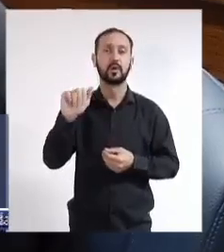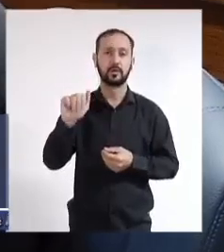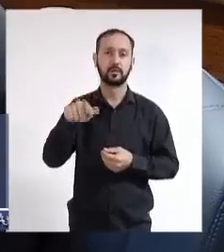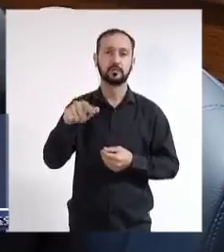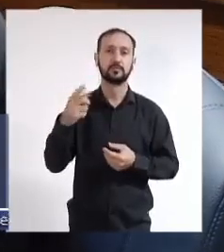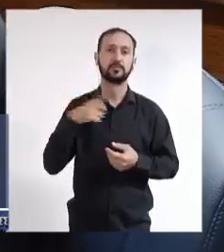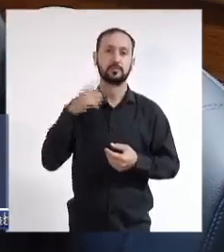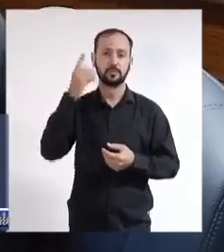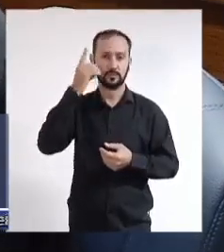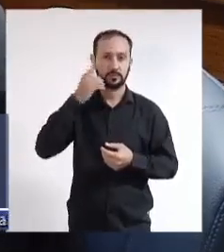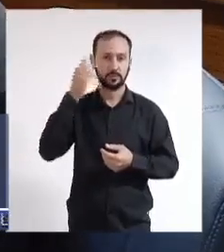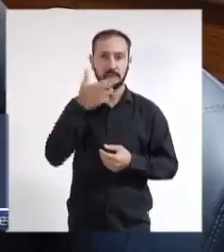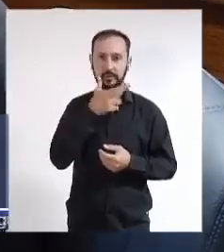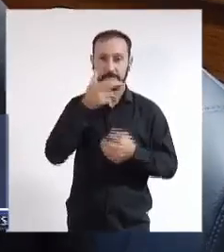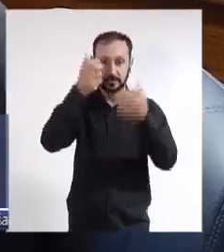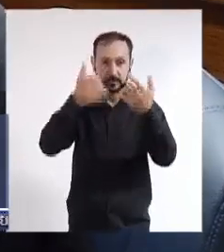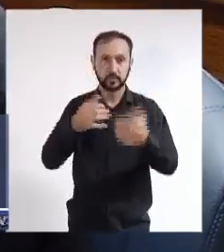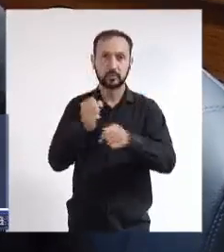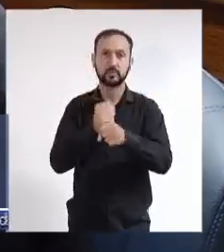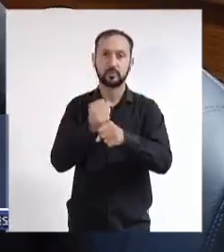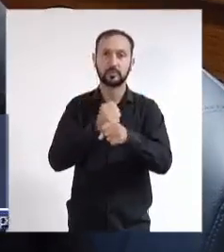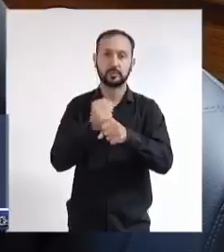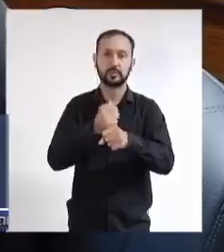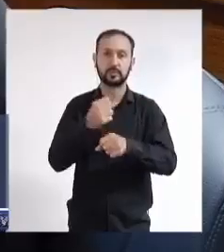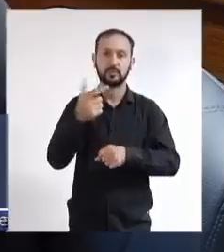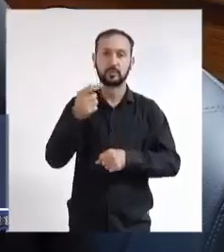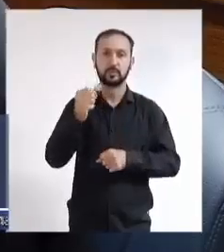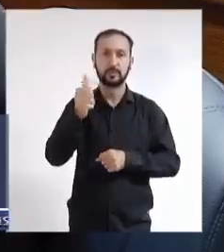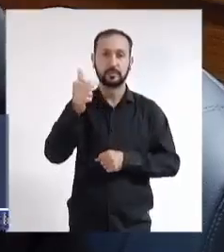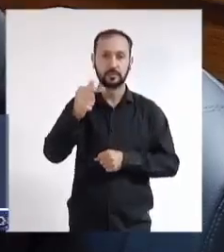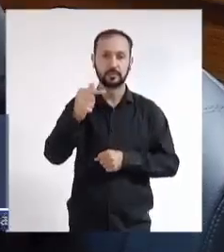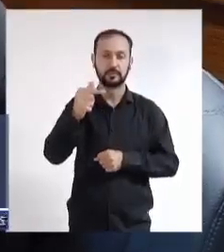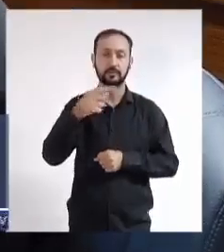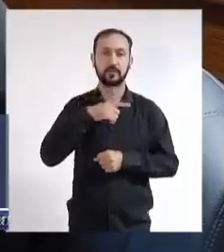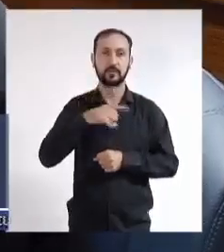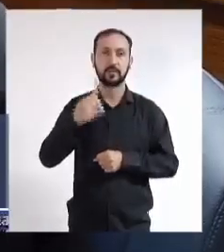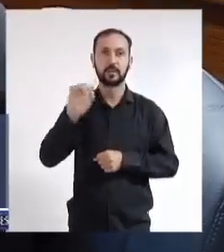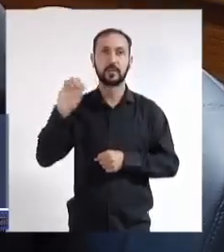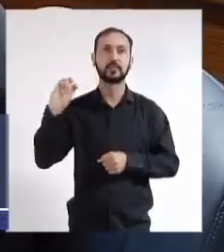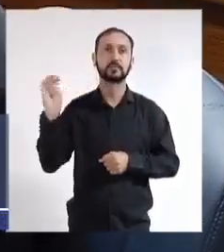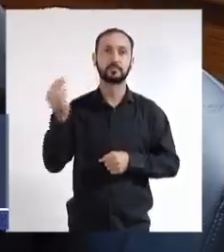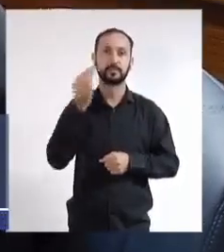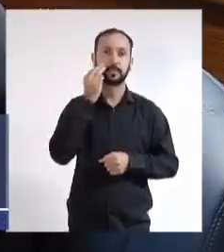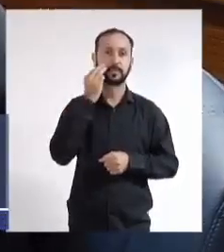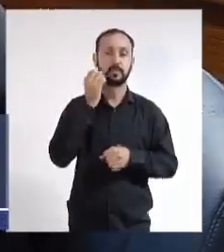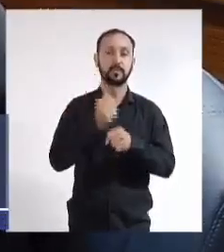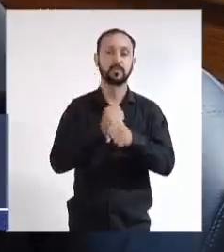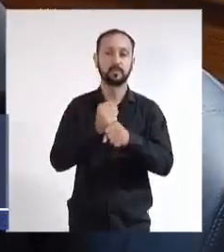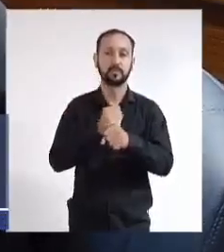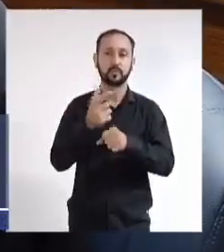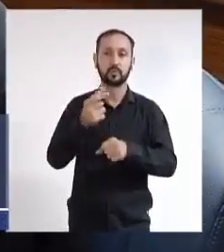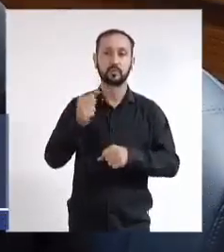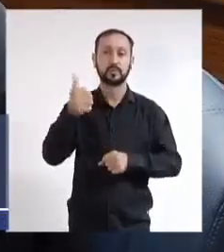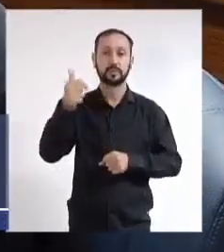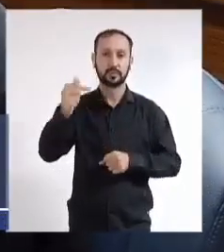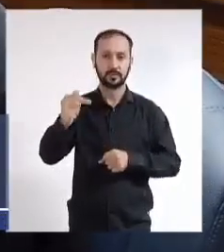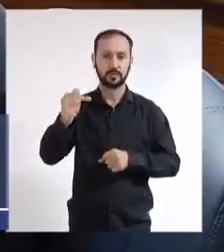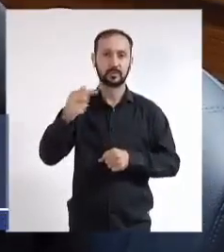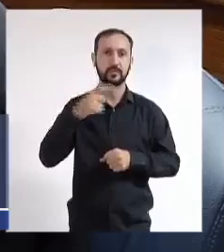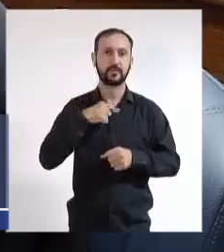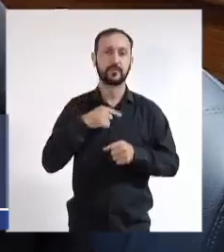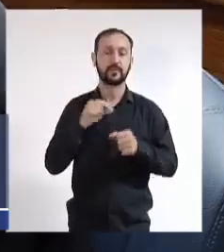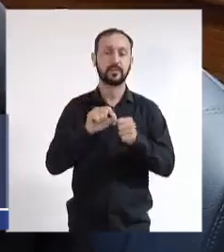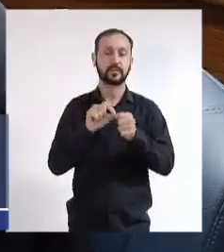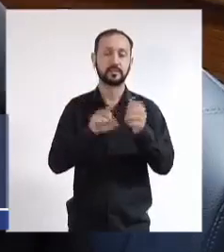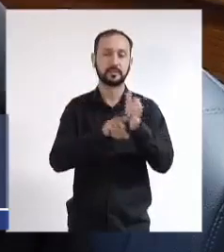o deputado renato colocou que em 2010 e 2017 foram 10 milhões mas em 2017 foi feito uma